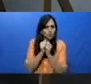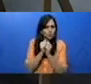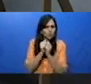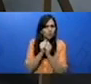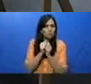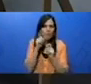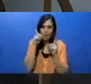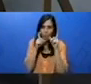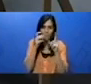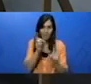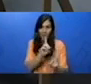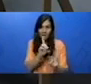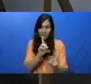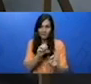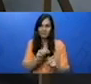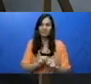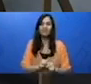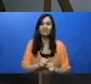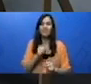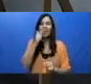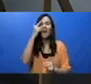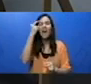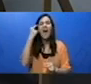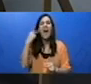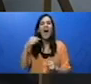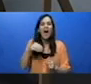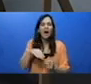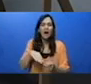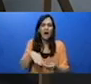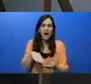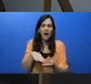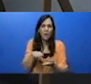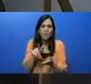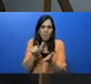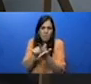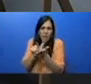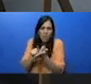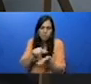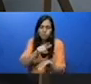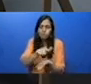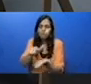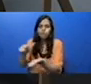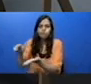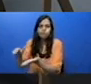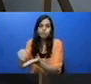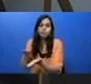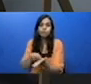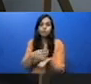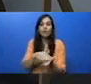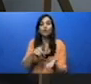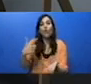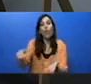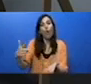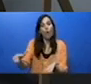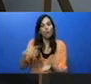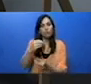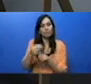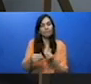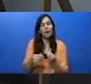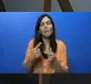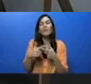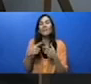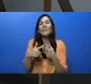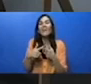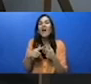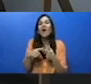6. As fichas devem ser embaralhadas novamente para a jogada do próximo jogador. 7.